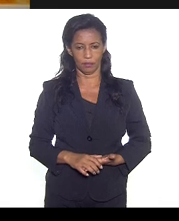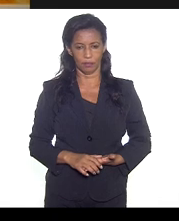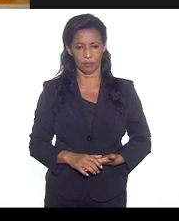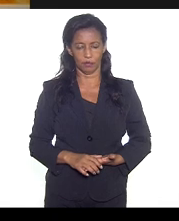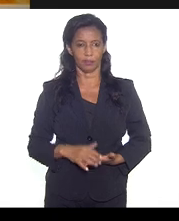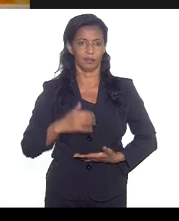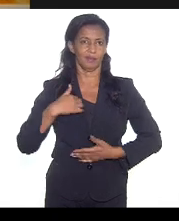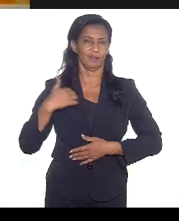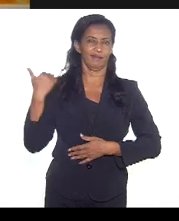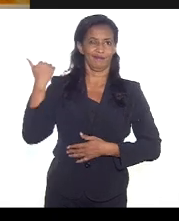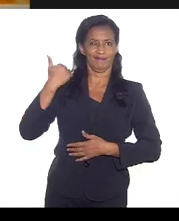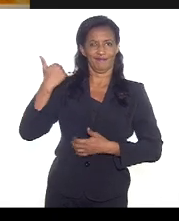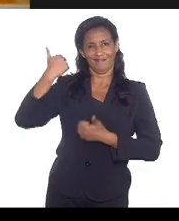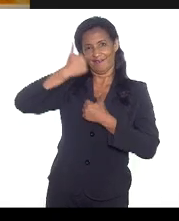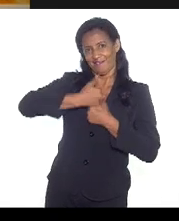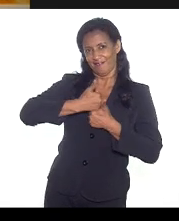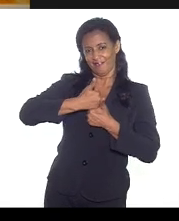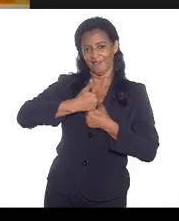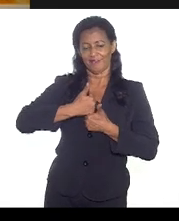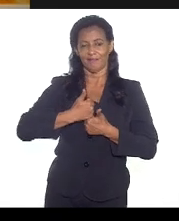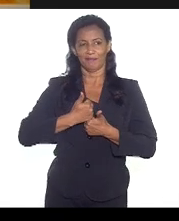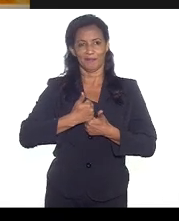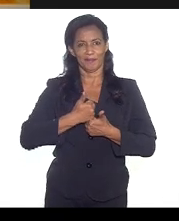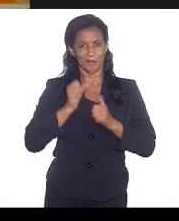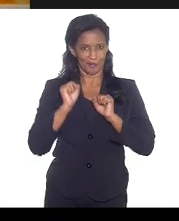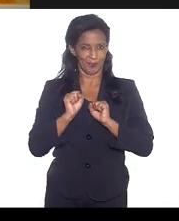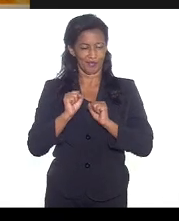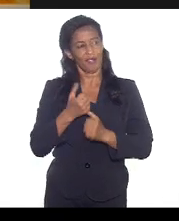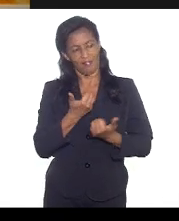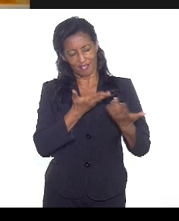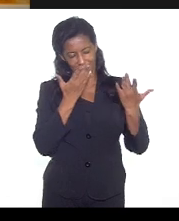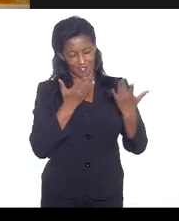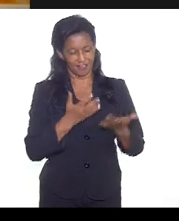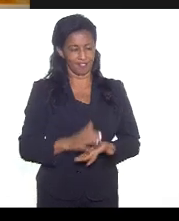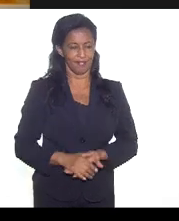falar primeiro, se eu me permitir. Não, Bia, claro.